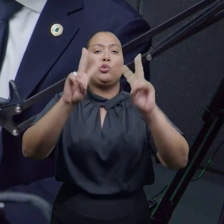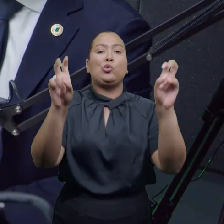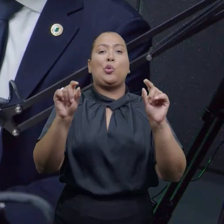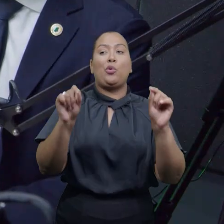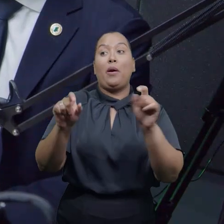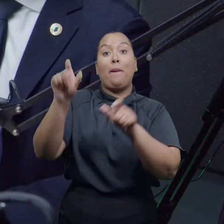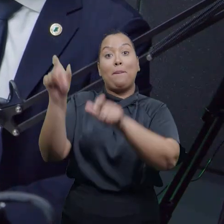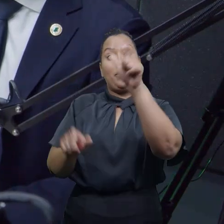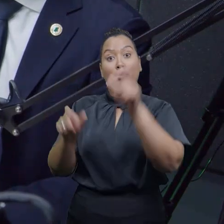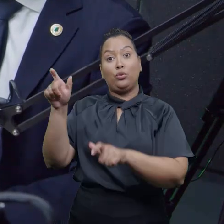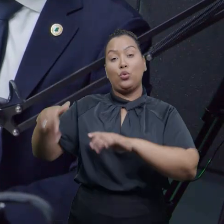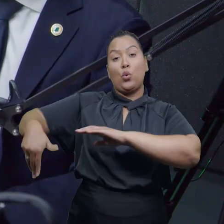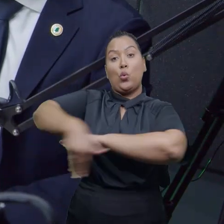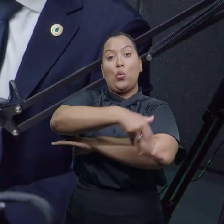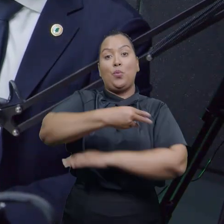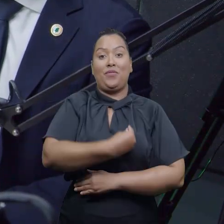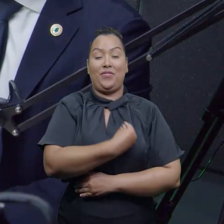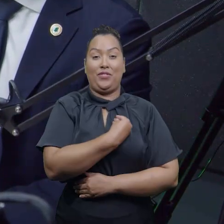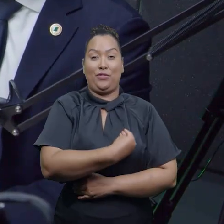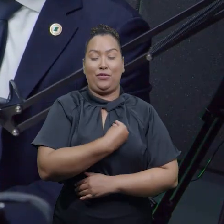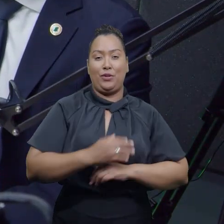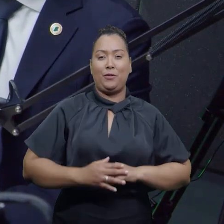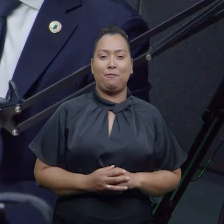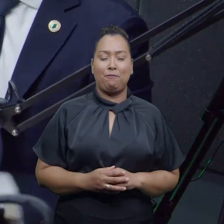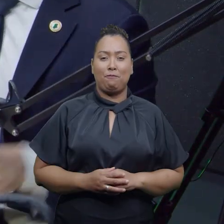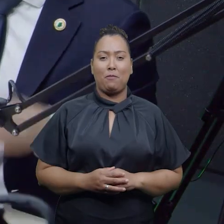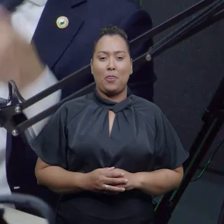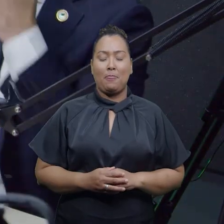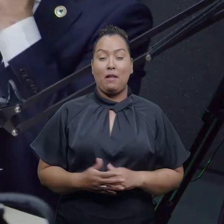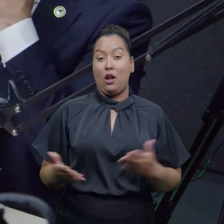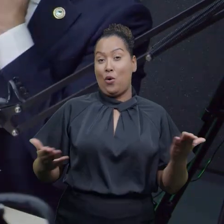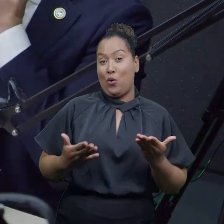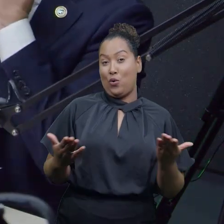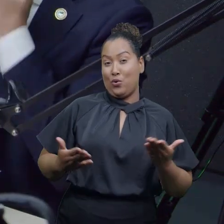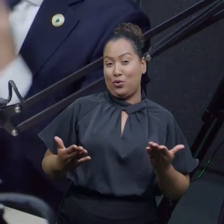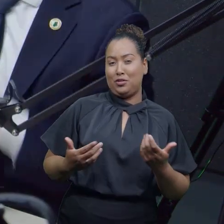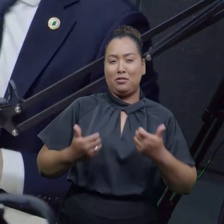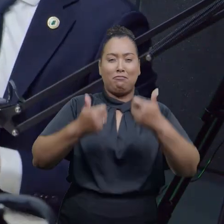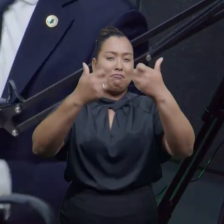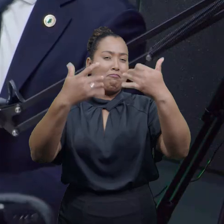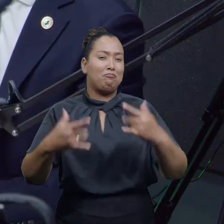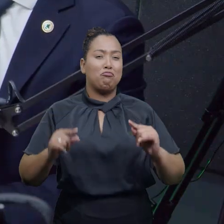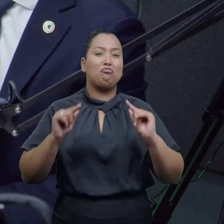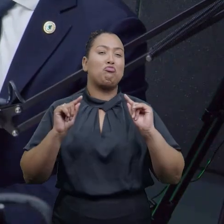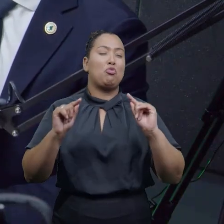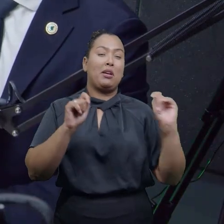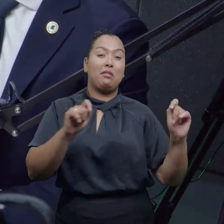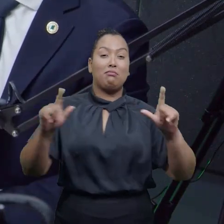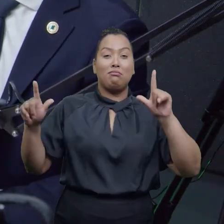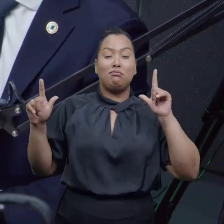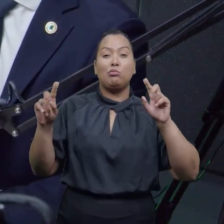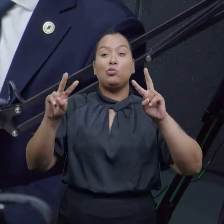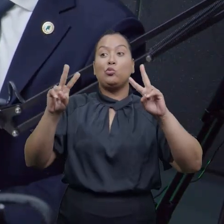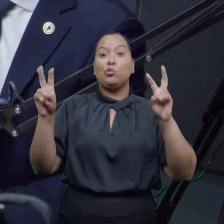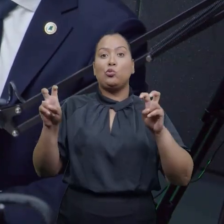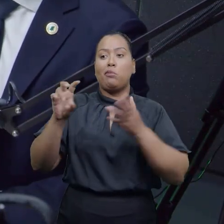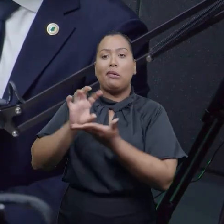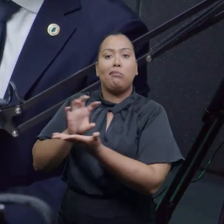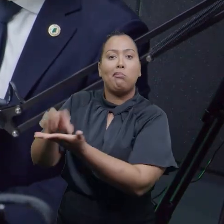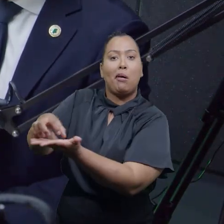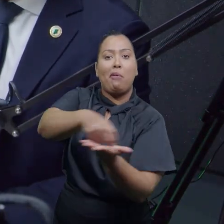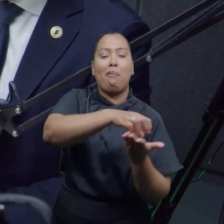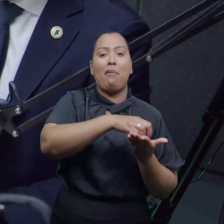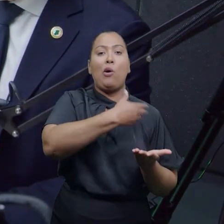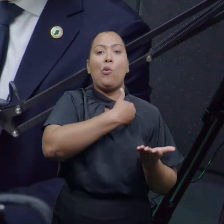sobre as pessoas em situação de rua. E nesse episódio, nós trouxemos a discussão envolvendo